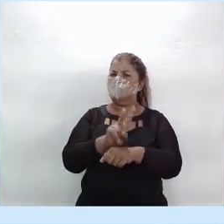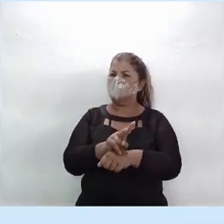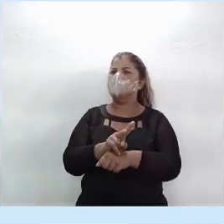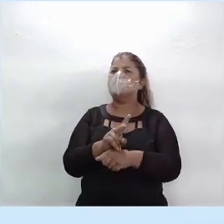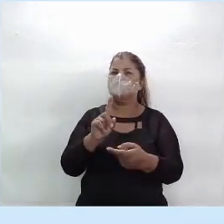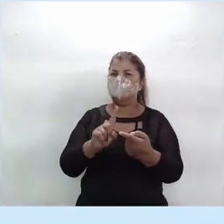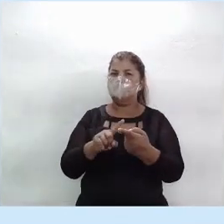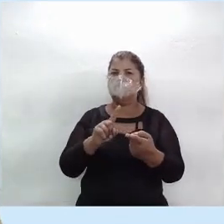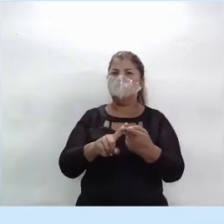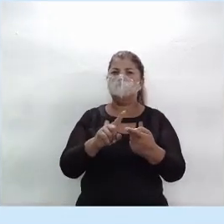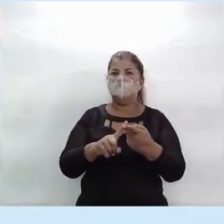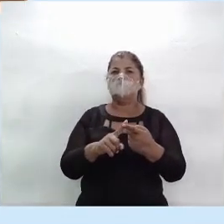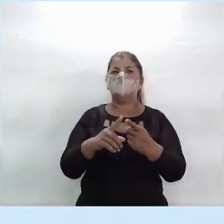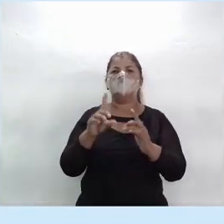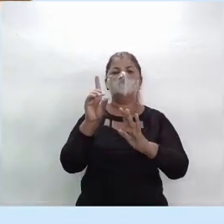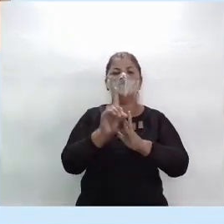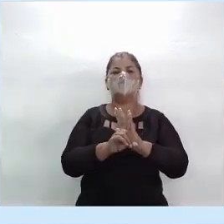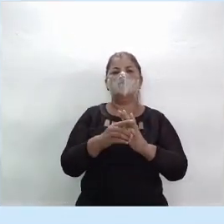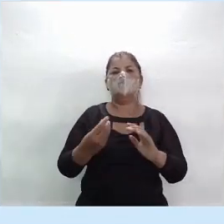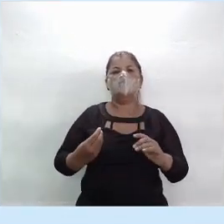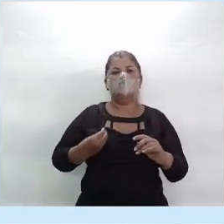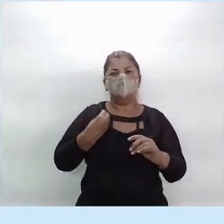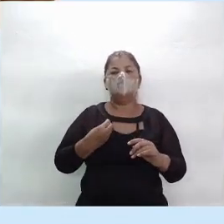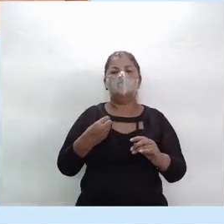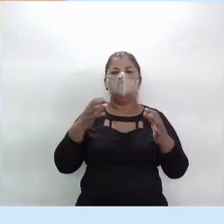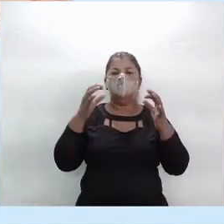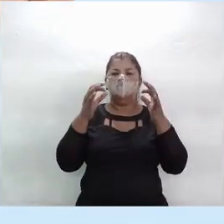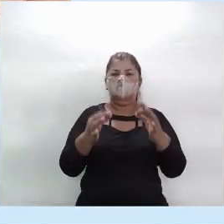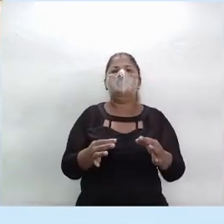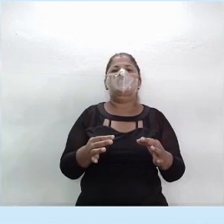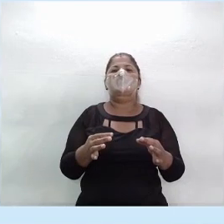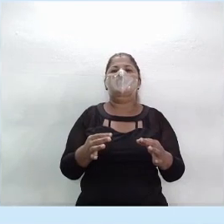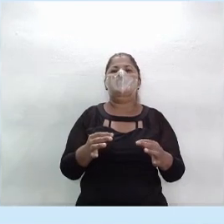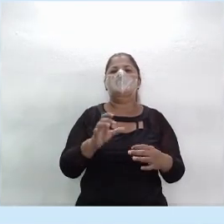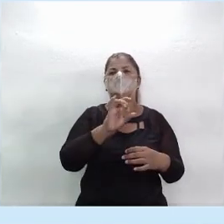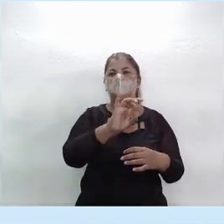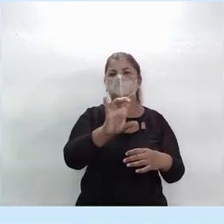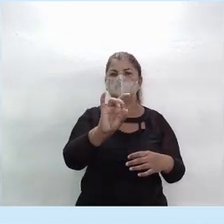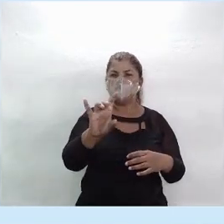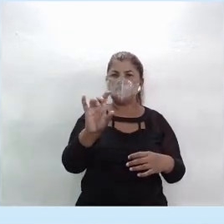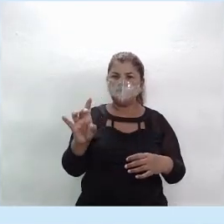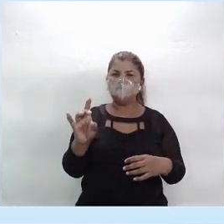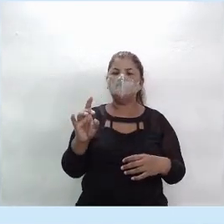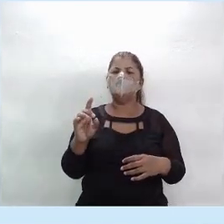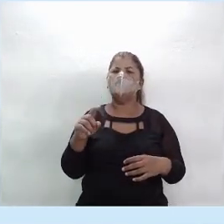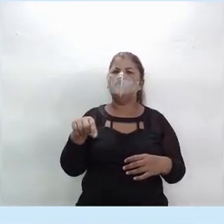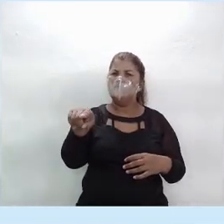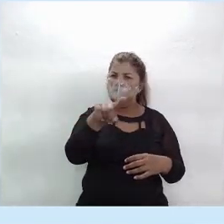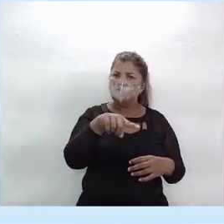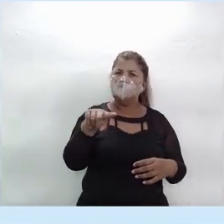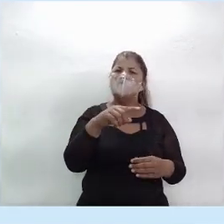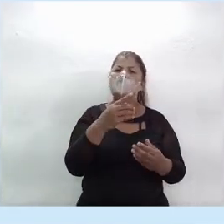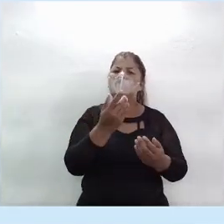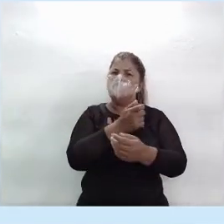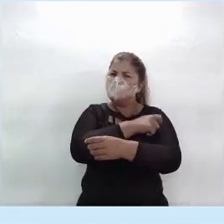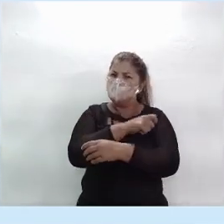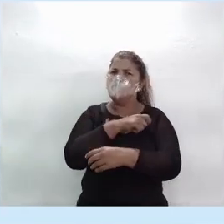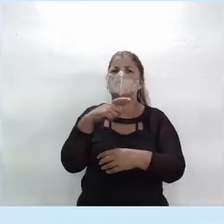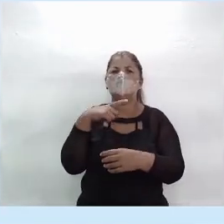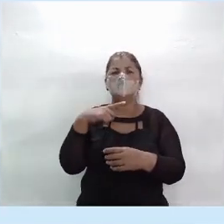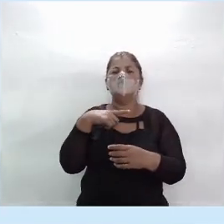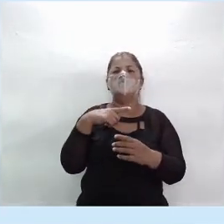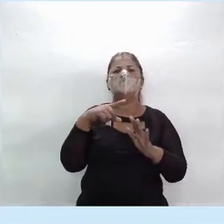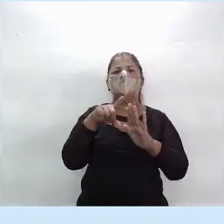de vida, essa busca, o direito à vida e à dignidade. Então, cada um de nós, você estudante, tem